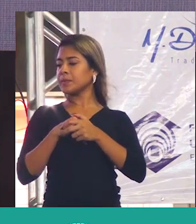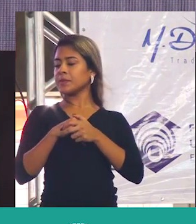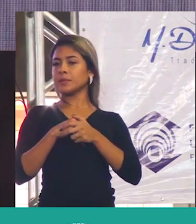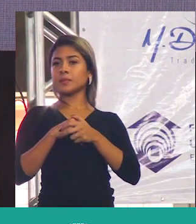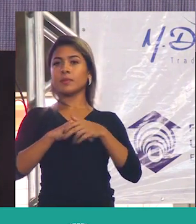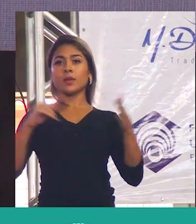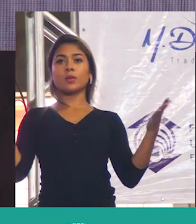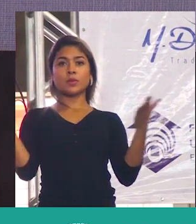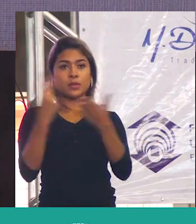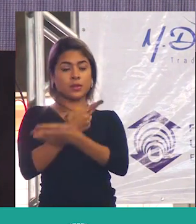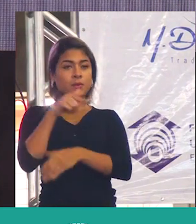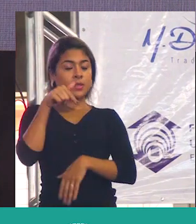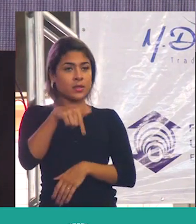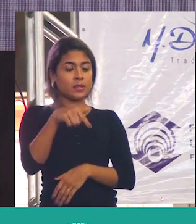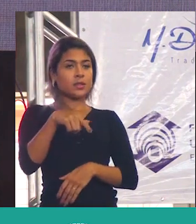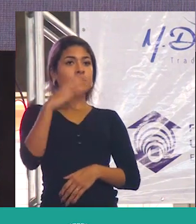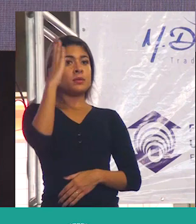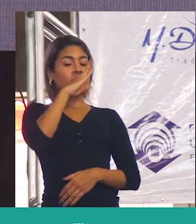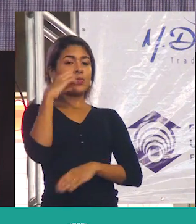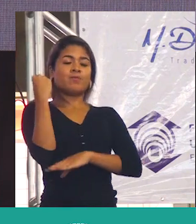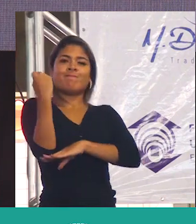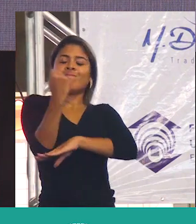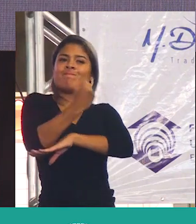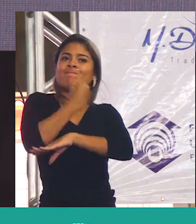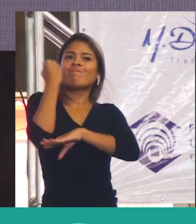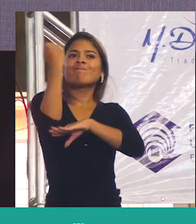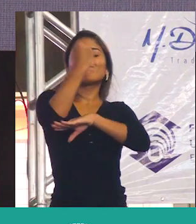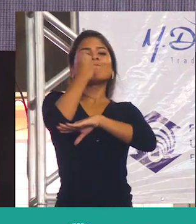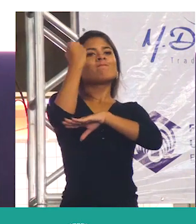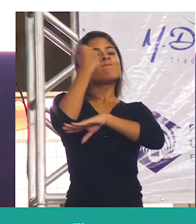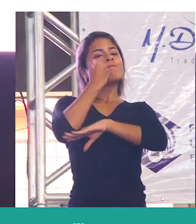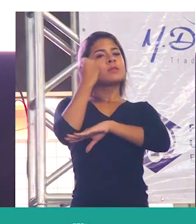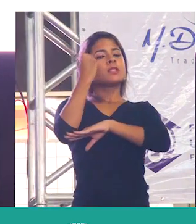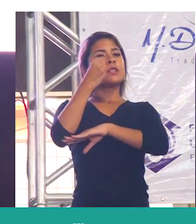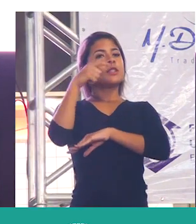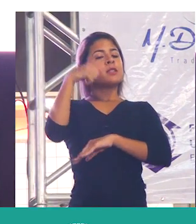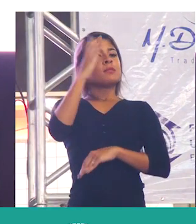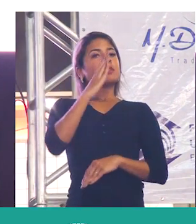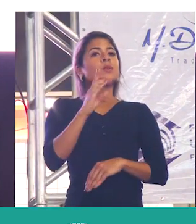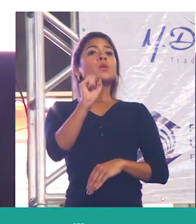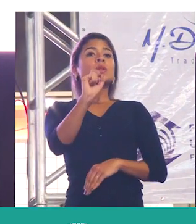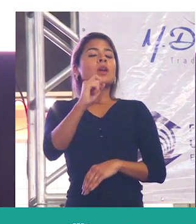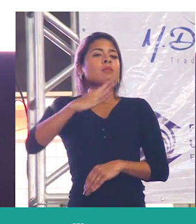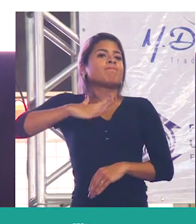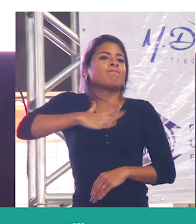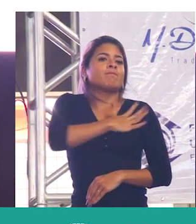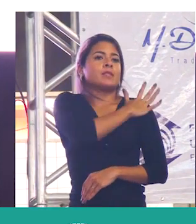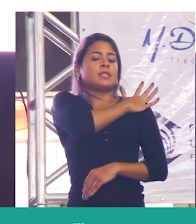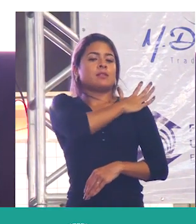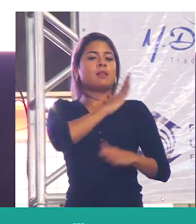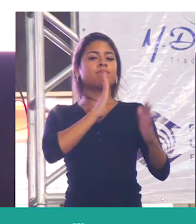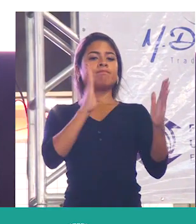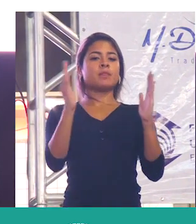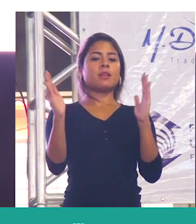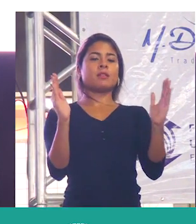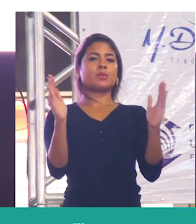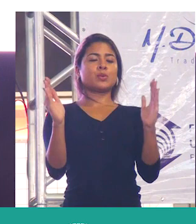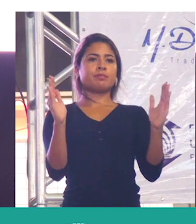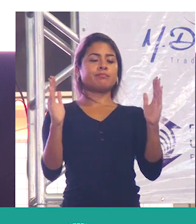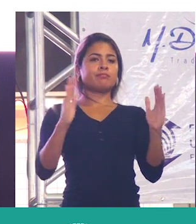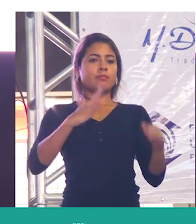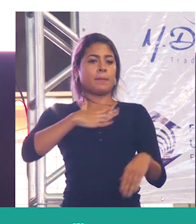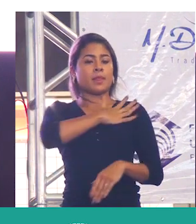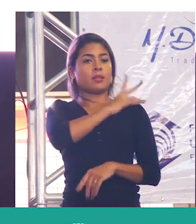mais tensos da nossa história, que é o do regime militar. Antes de passar a